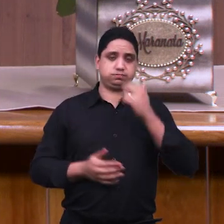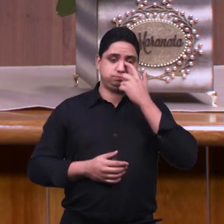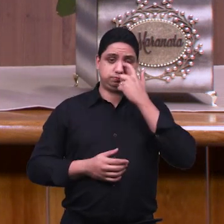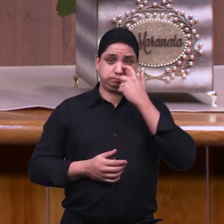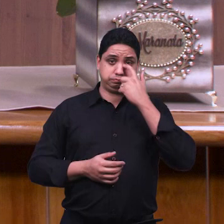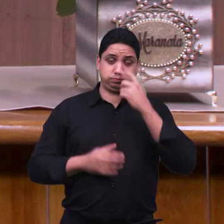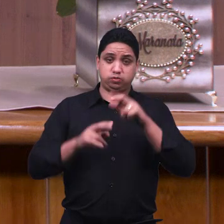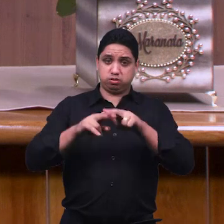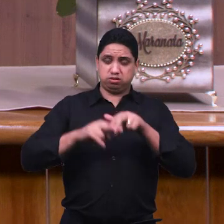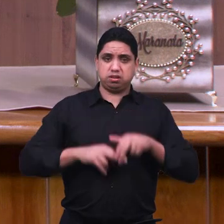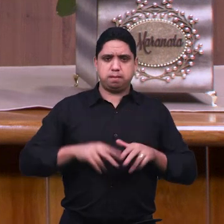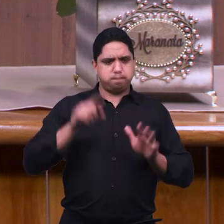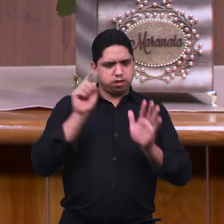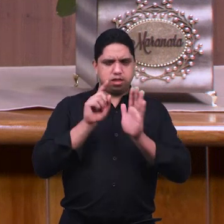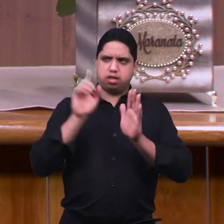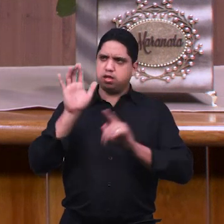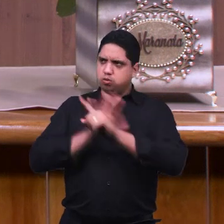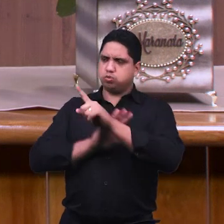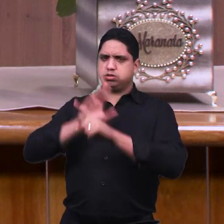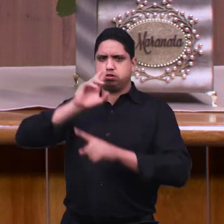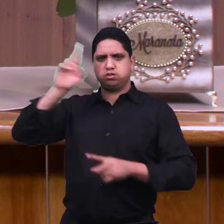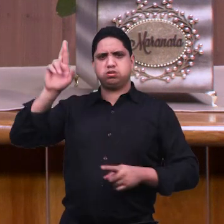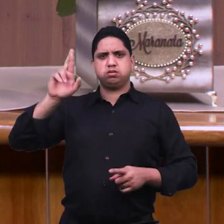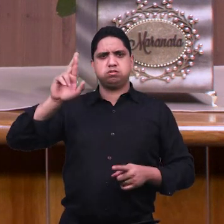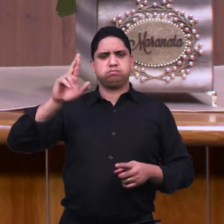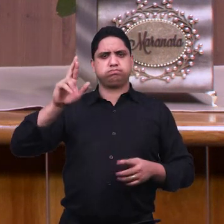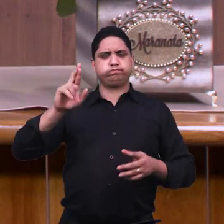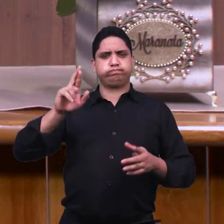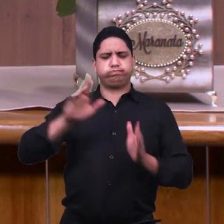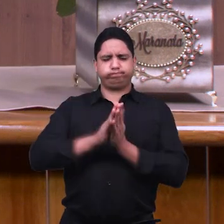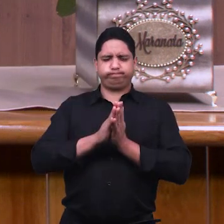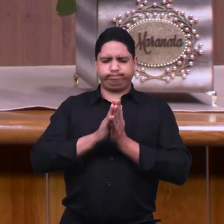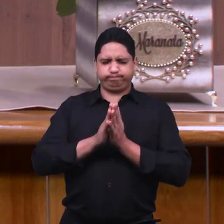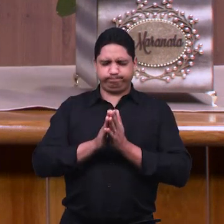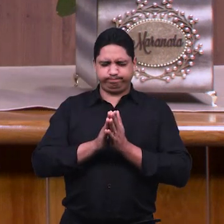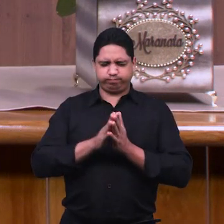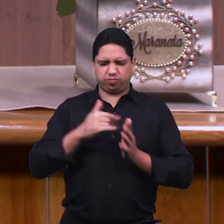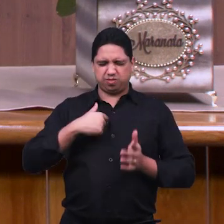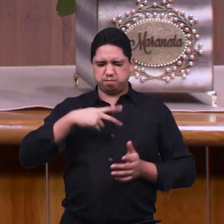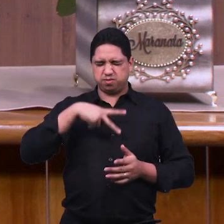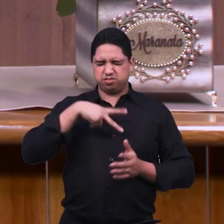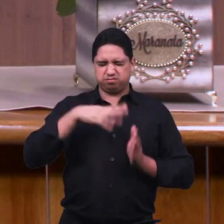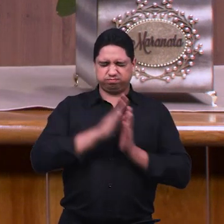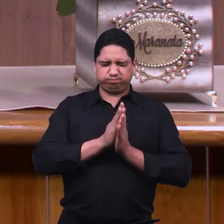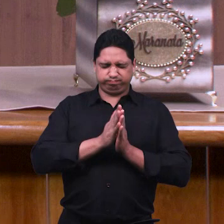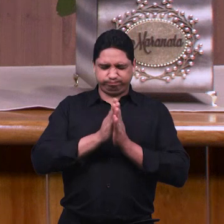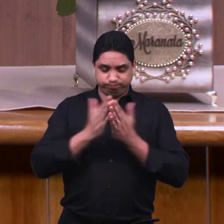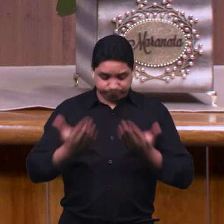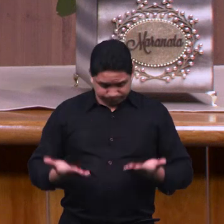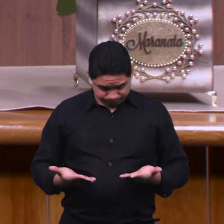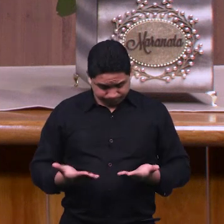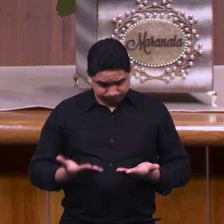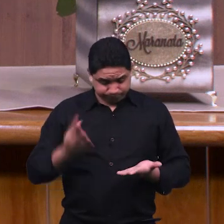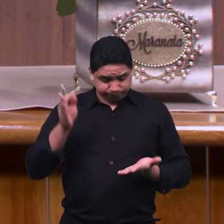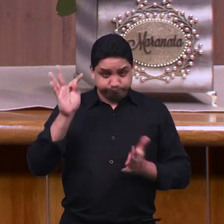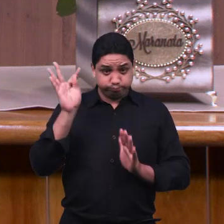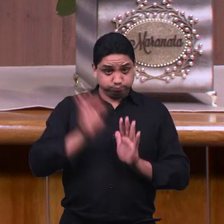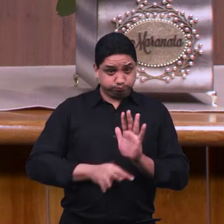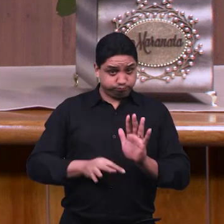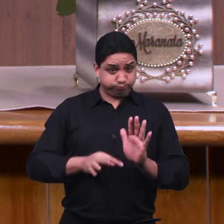consulta a palavra individual. Você vai consultar ao Senhor individualmente, você abre um